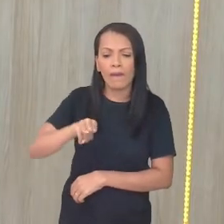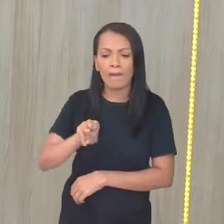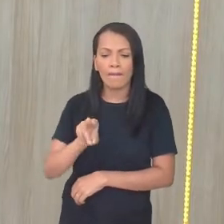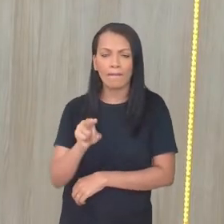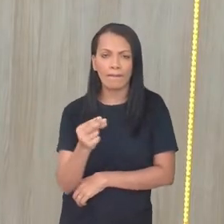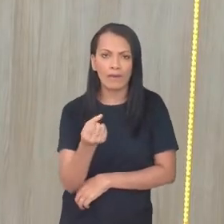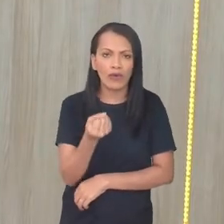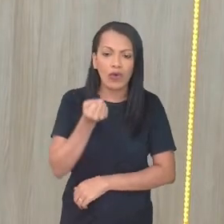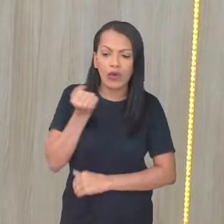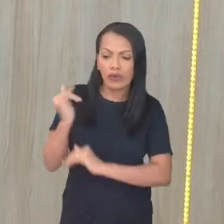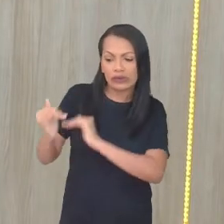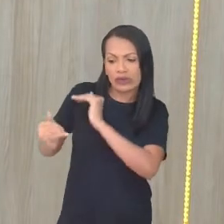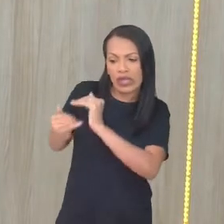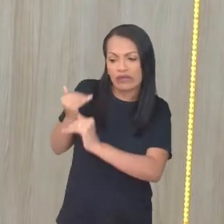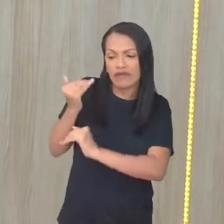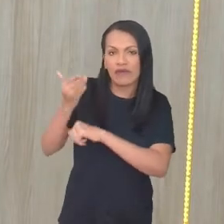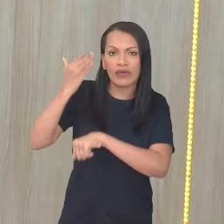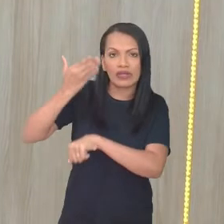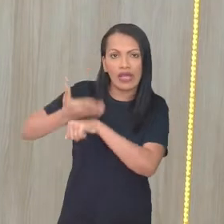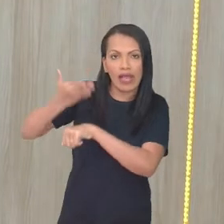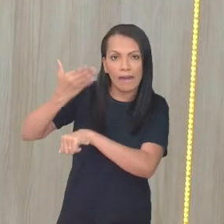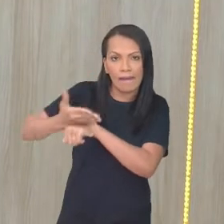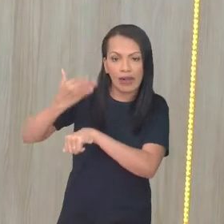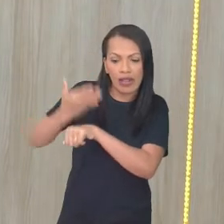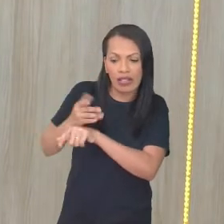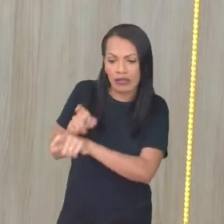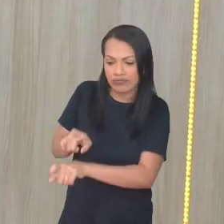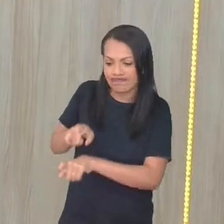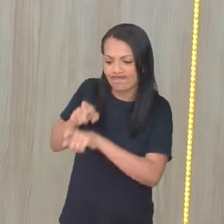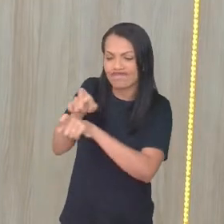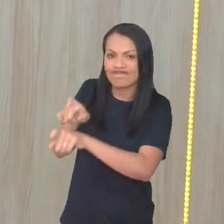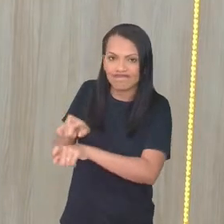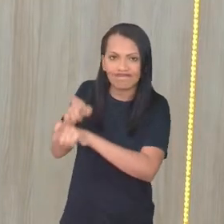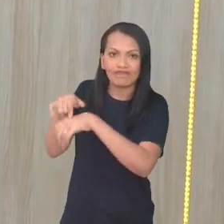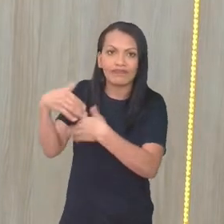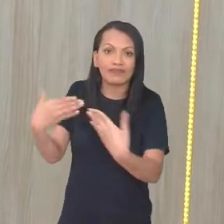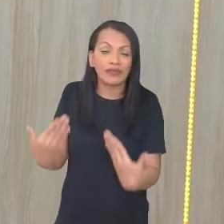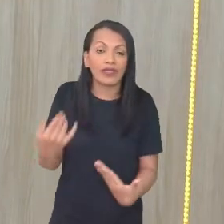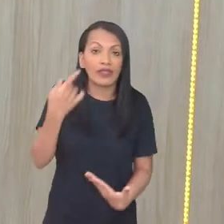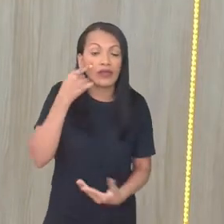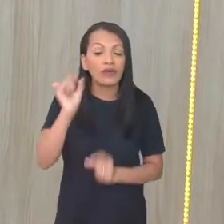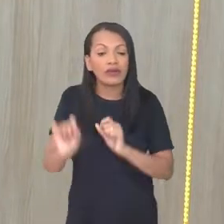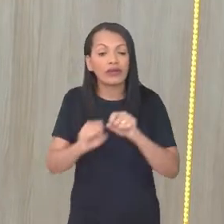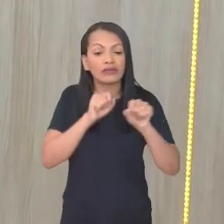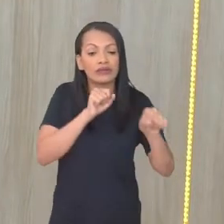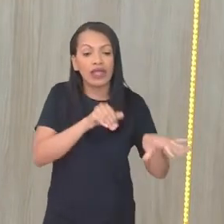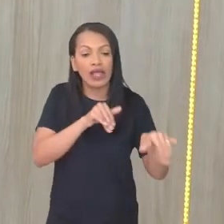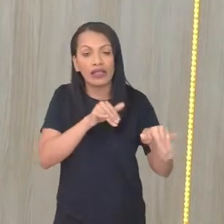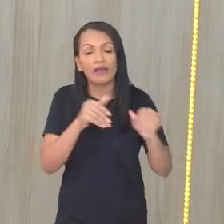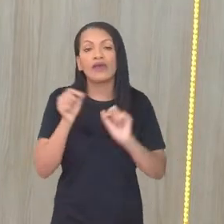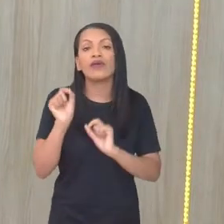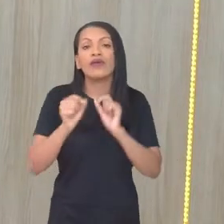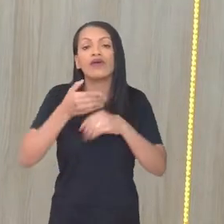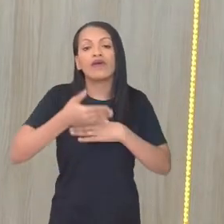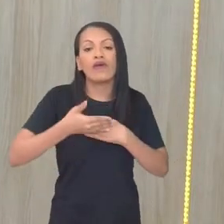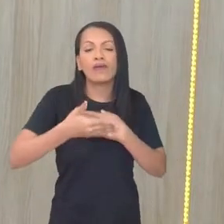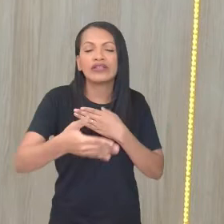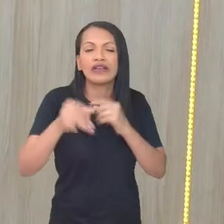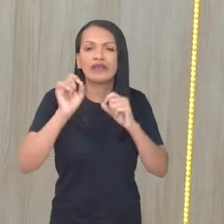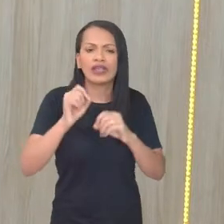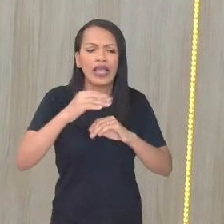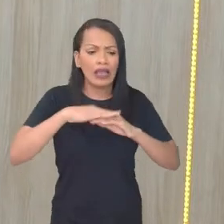para a prática, né, da agricultura. Então eles, a partir de setembro, eles começavam a